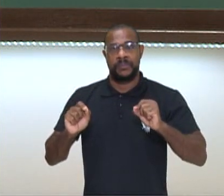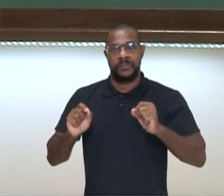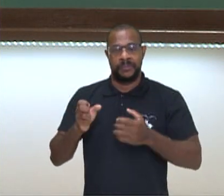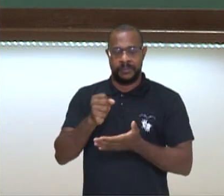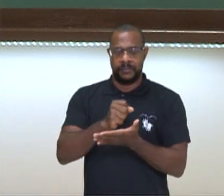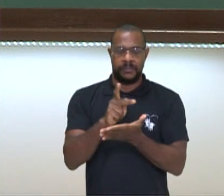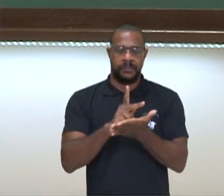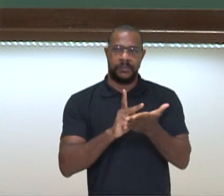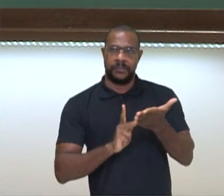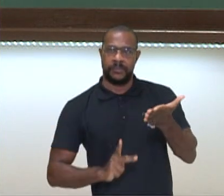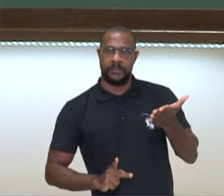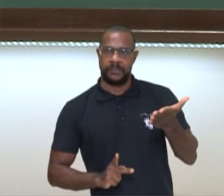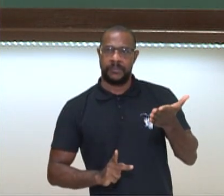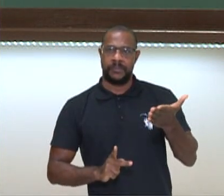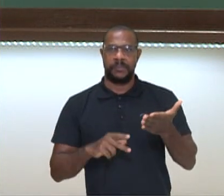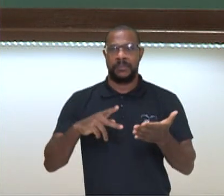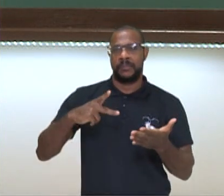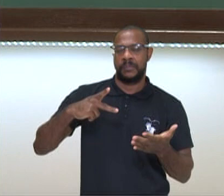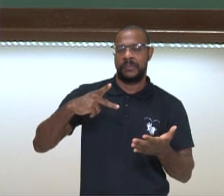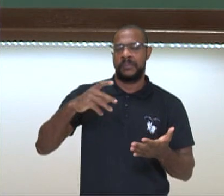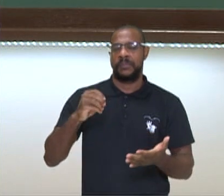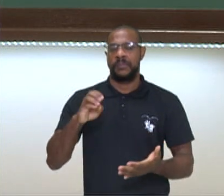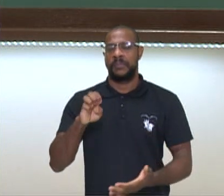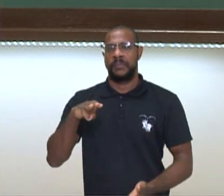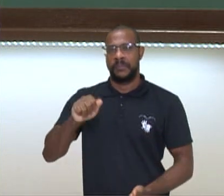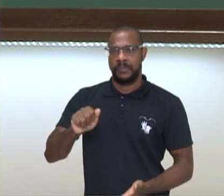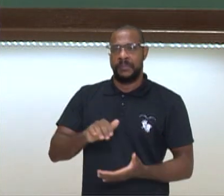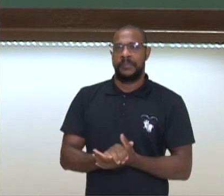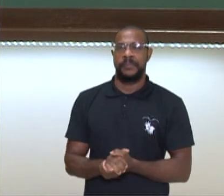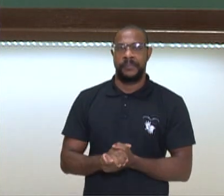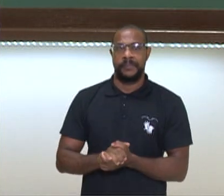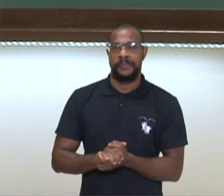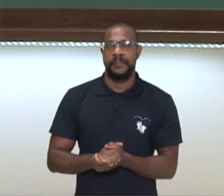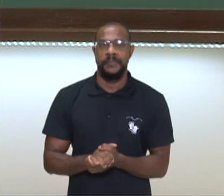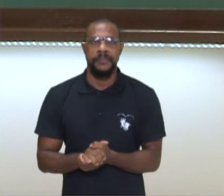poemas, especificamente um poema do parnasianismo.